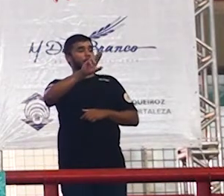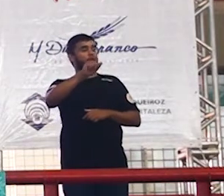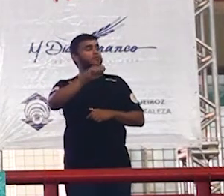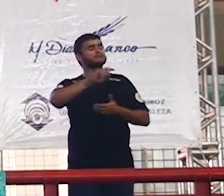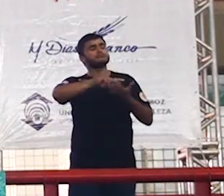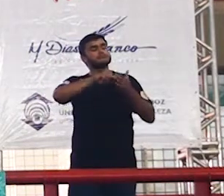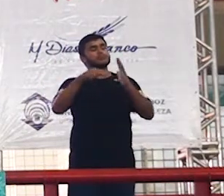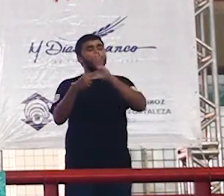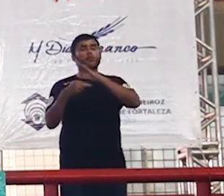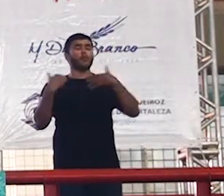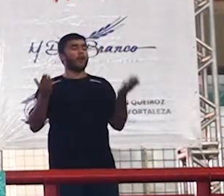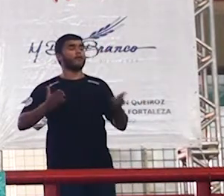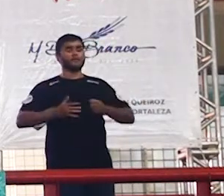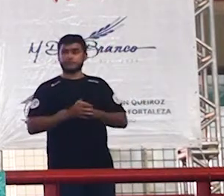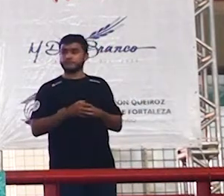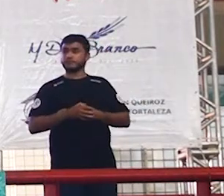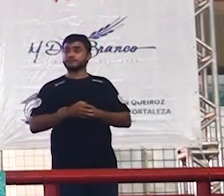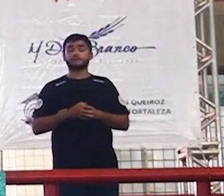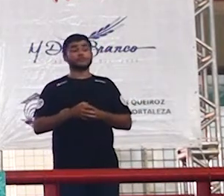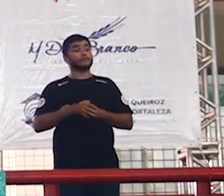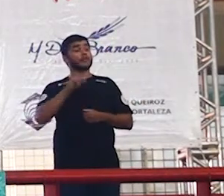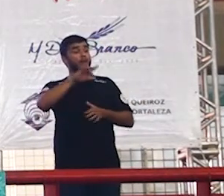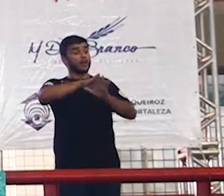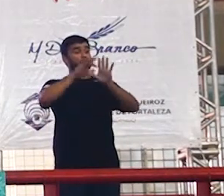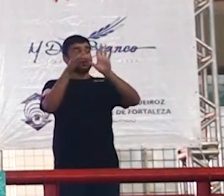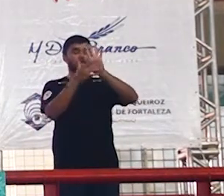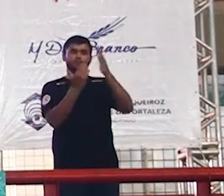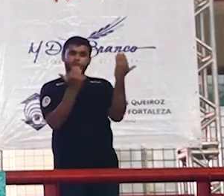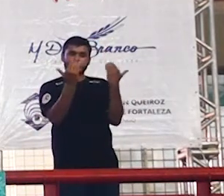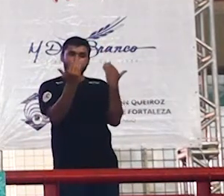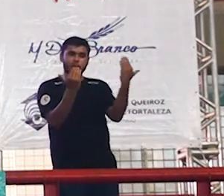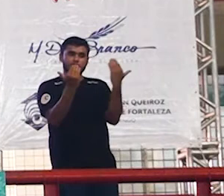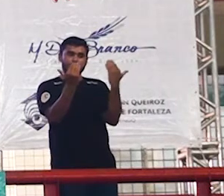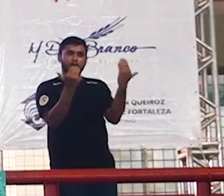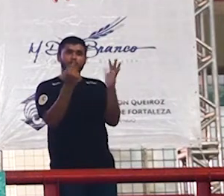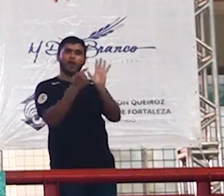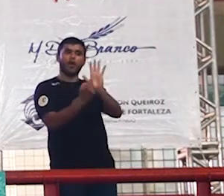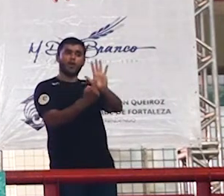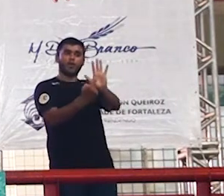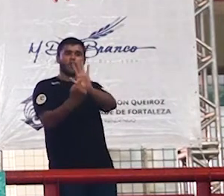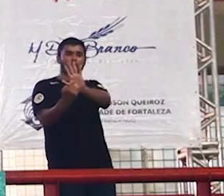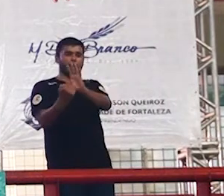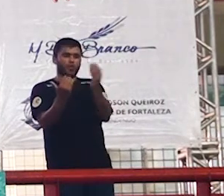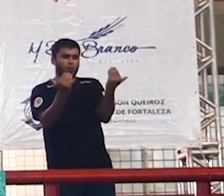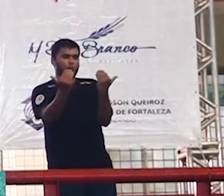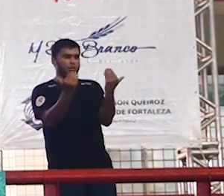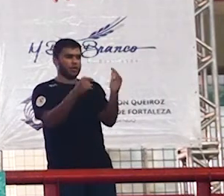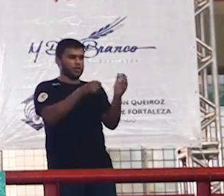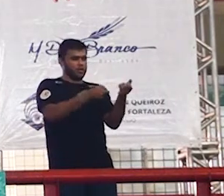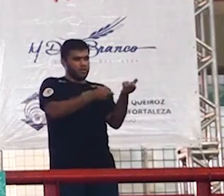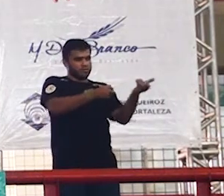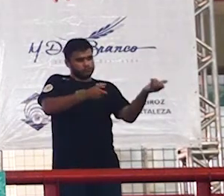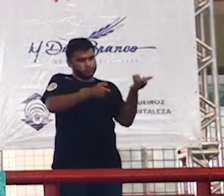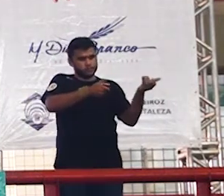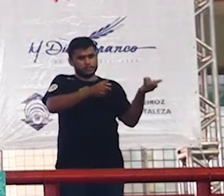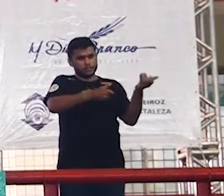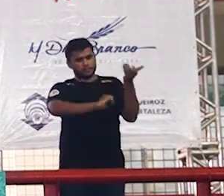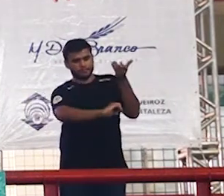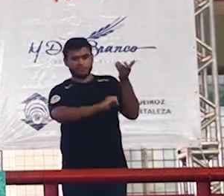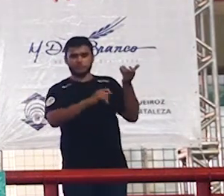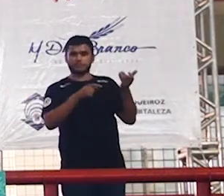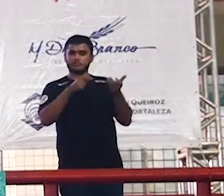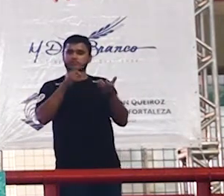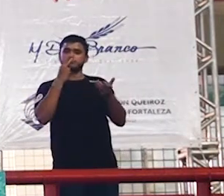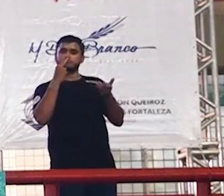que a gente aprende na escola. A metáfora é uma comparação implícita. Não é o que ele fez? Ele comparou o cigarro a uma